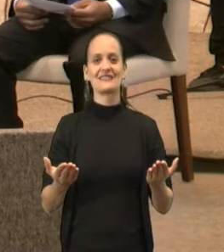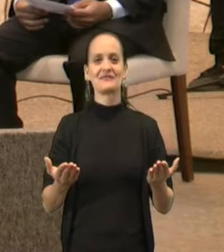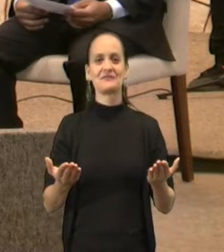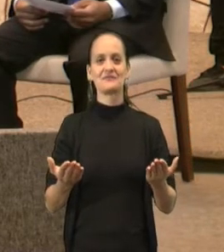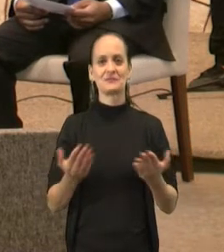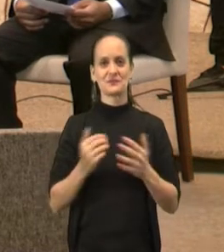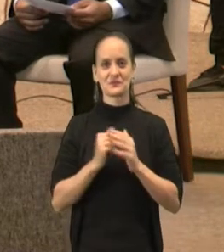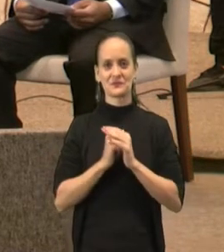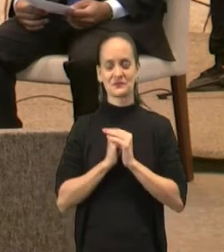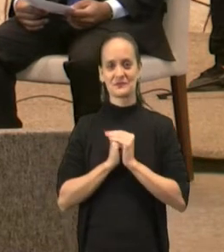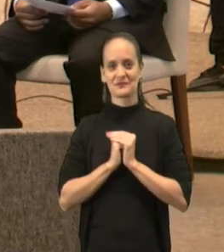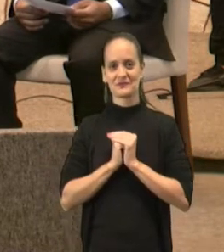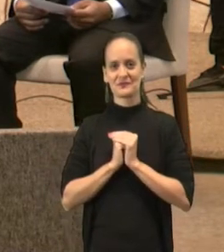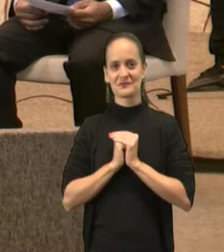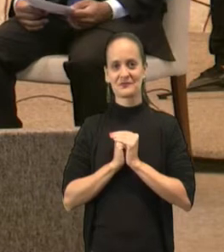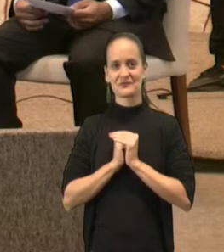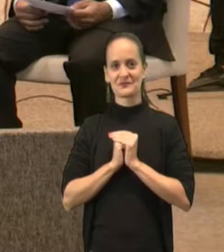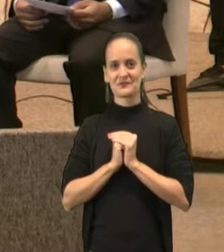ti.